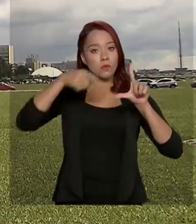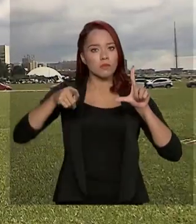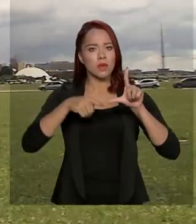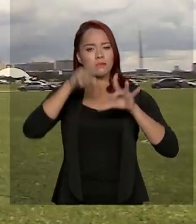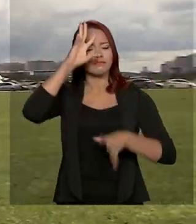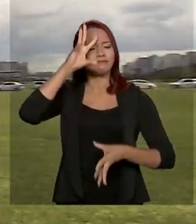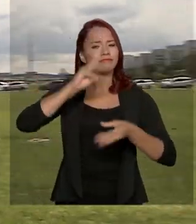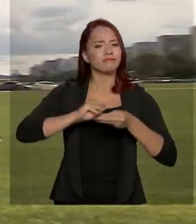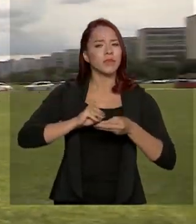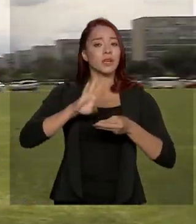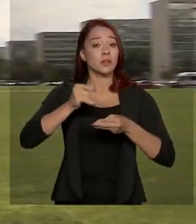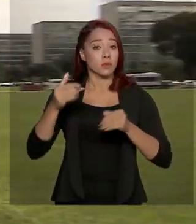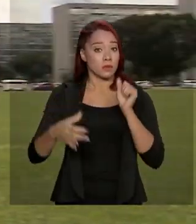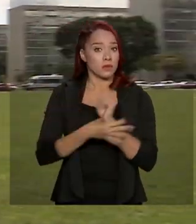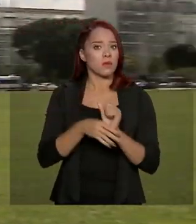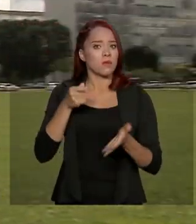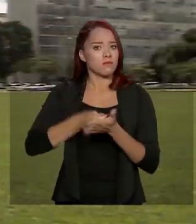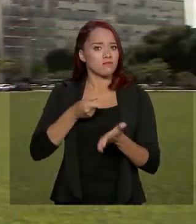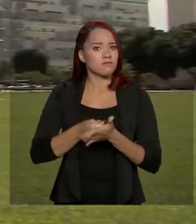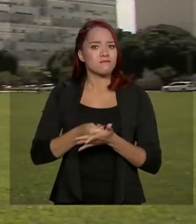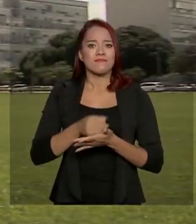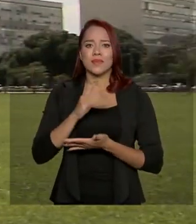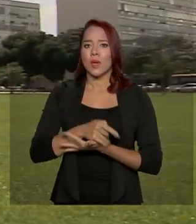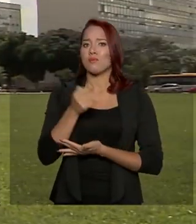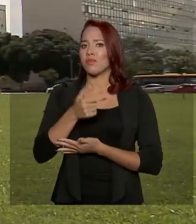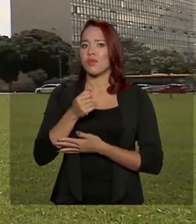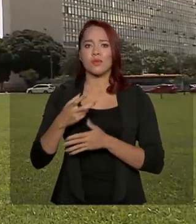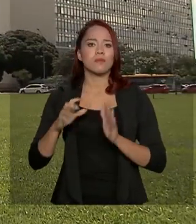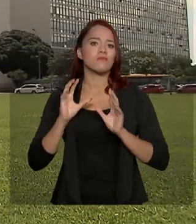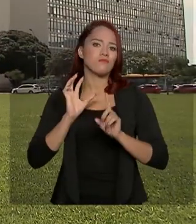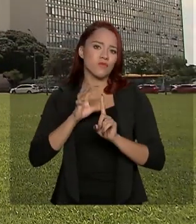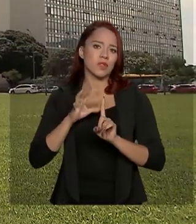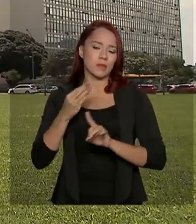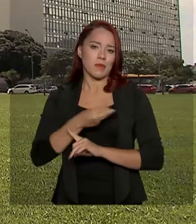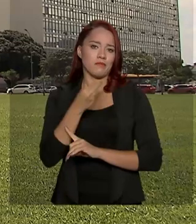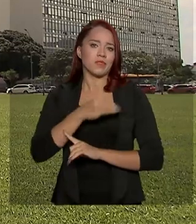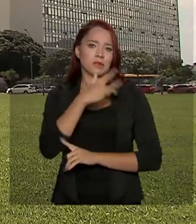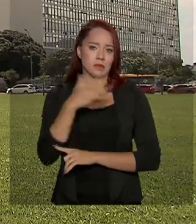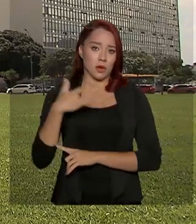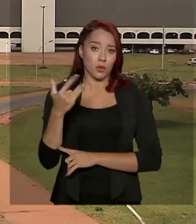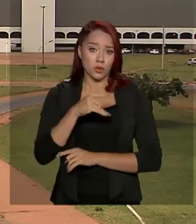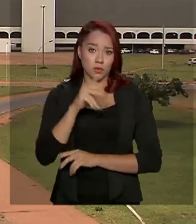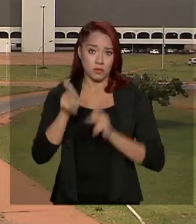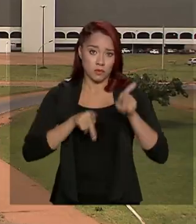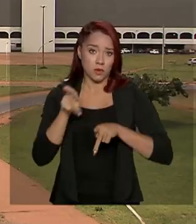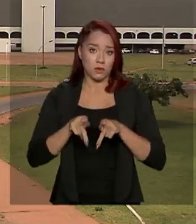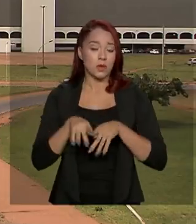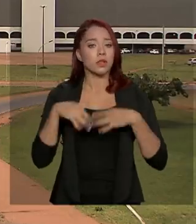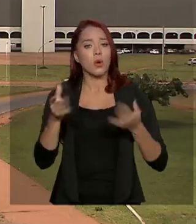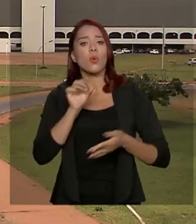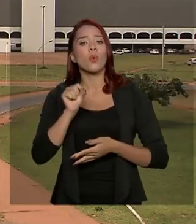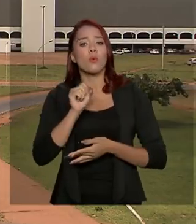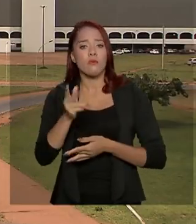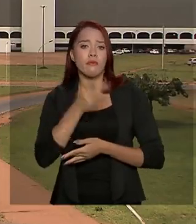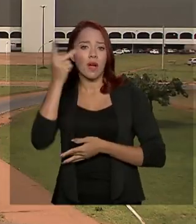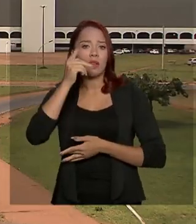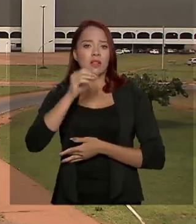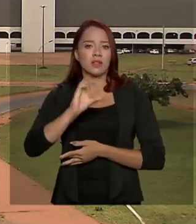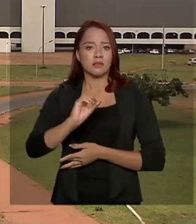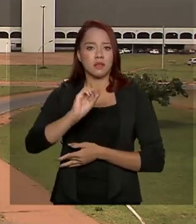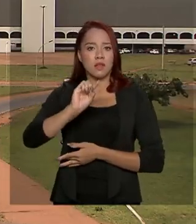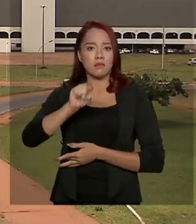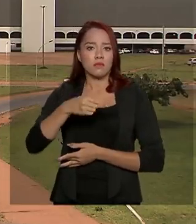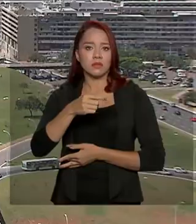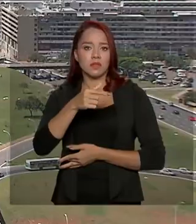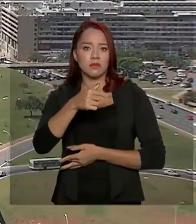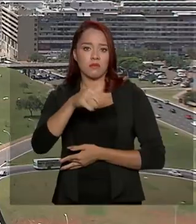conclusão de que o seguro obrigatório tem pouco impacto para a saúde pública, já que equivale a 0,79